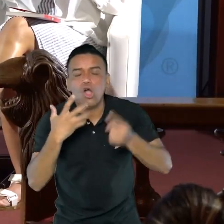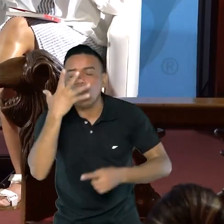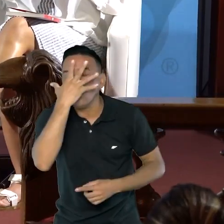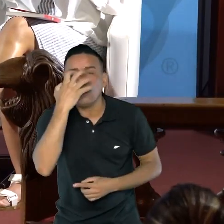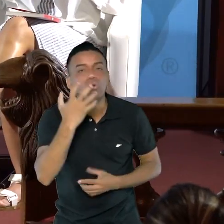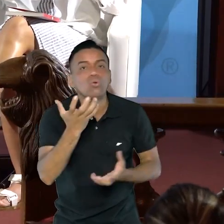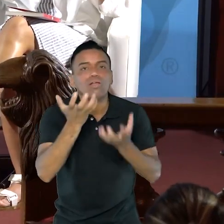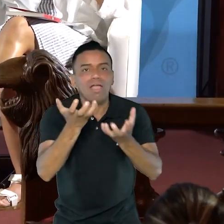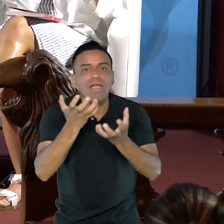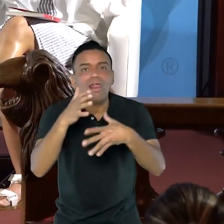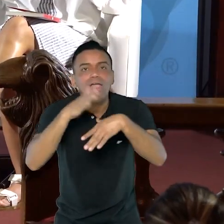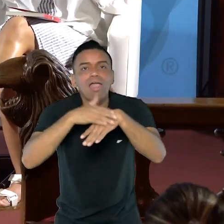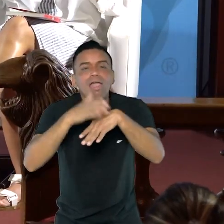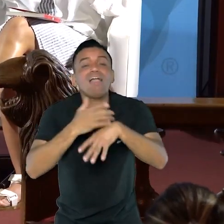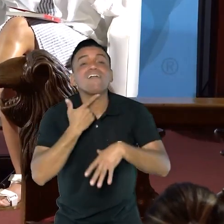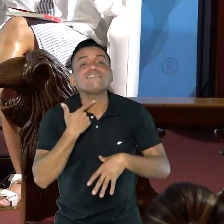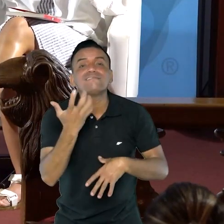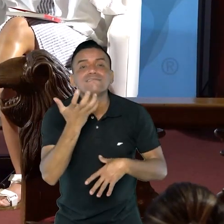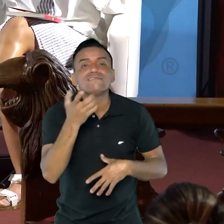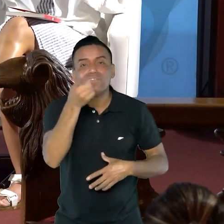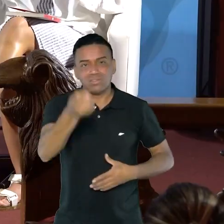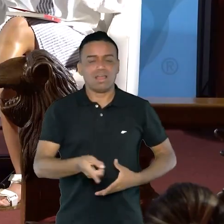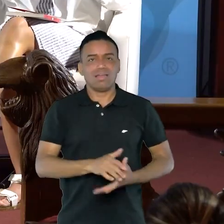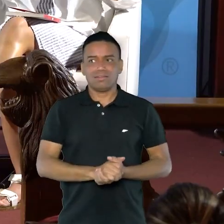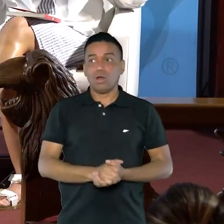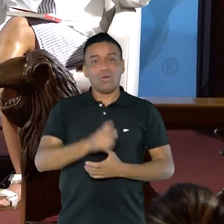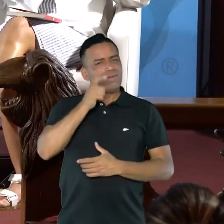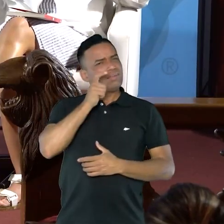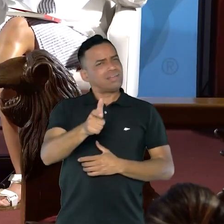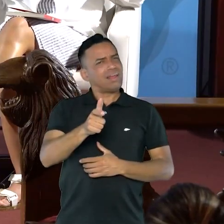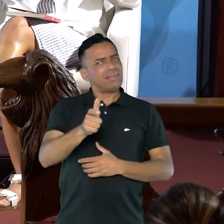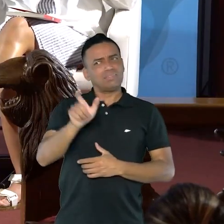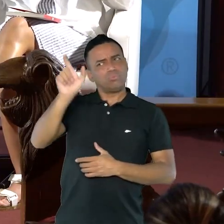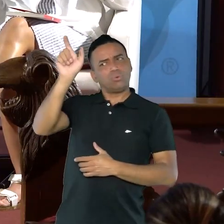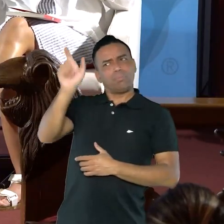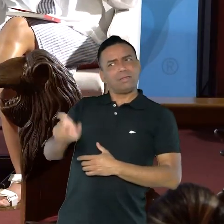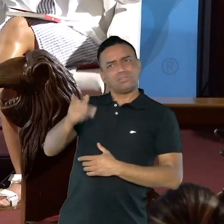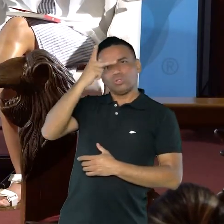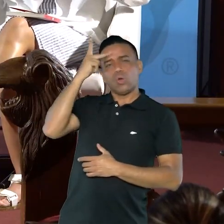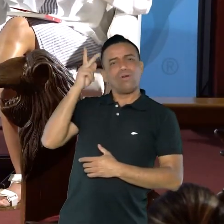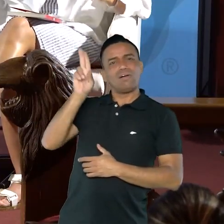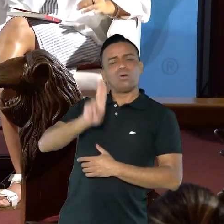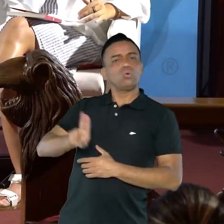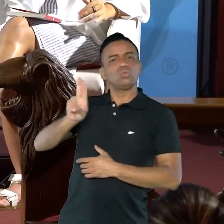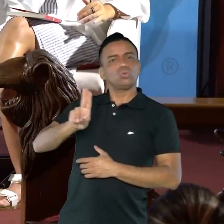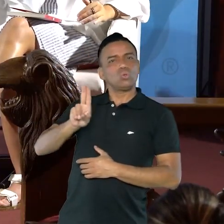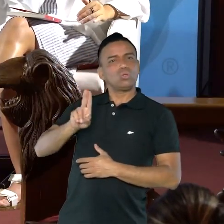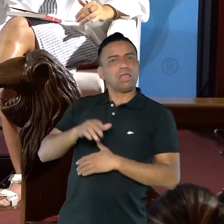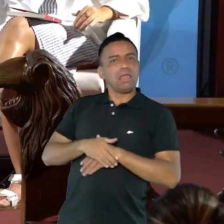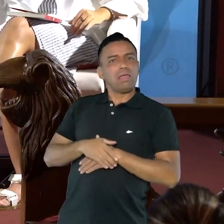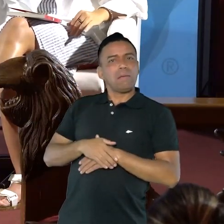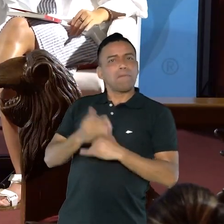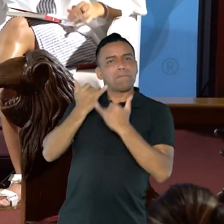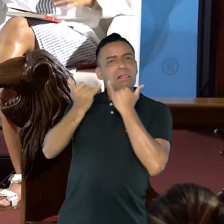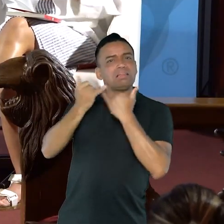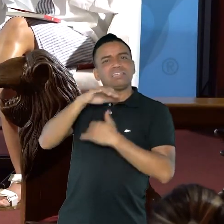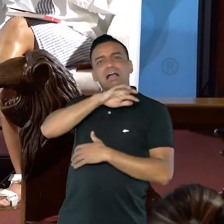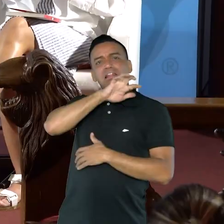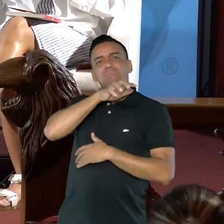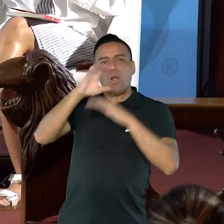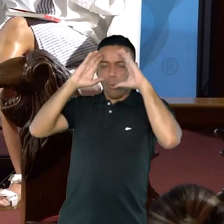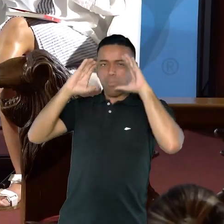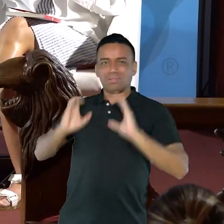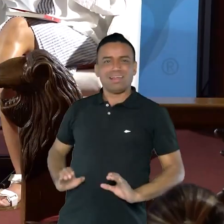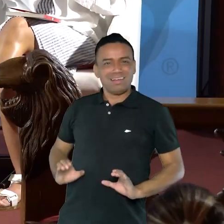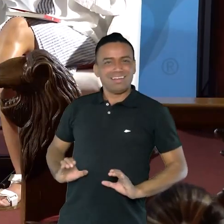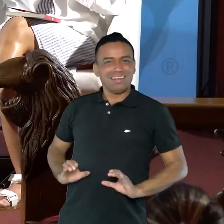esse vínculo, né? Esse interesse por alguém, você vai fazer uso daquilo que seria o rebaixamento, né? A gente